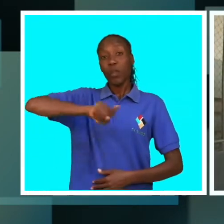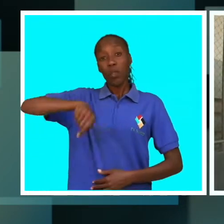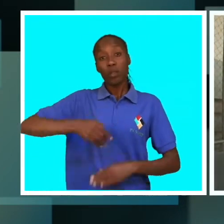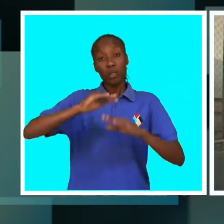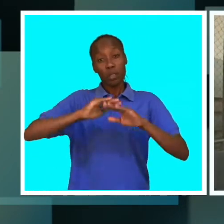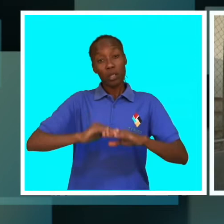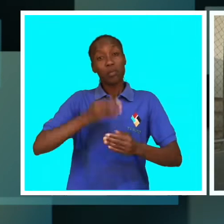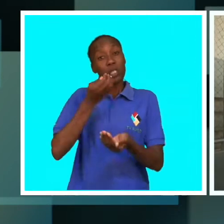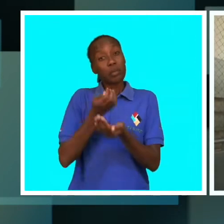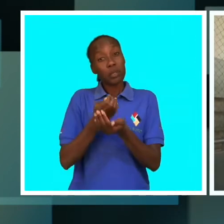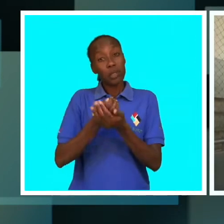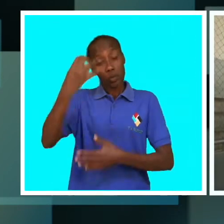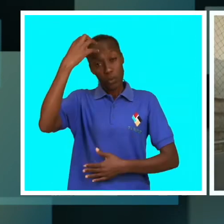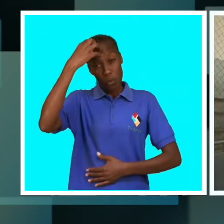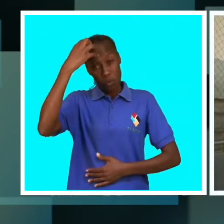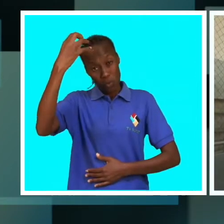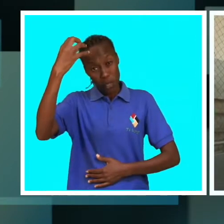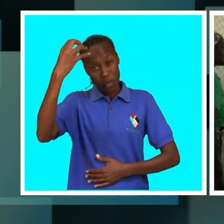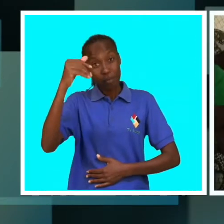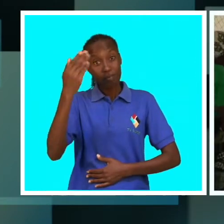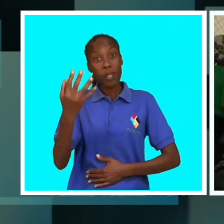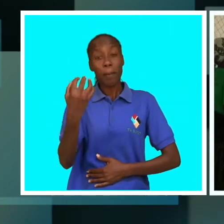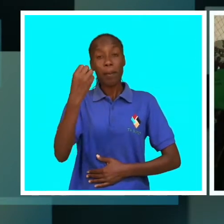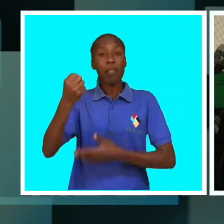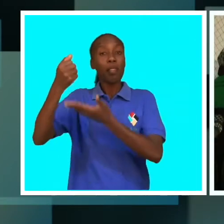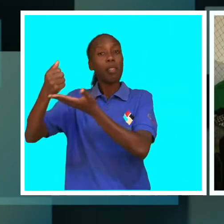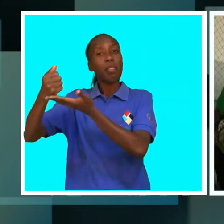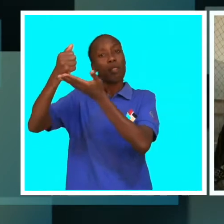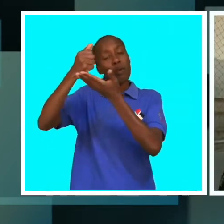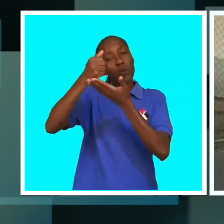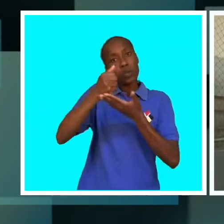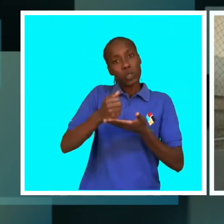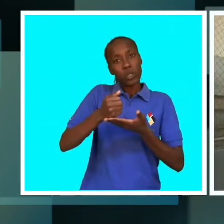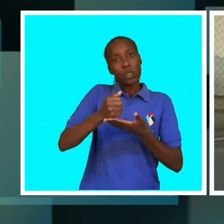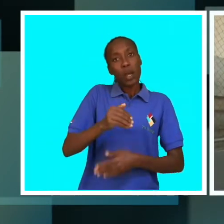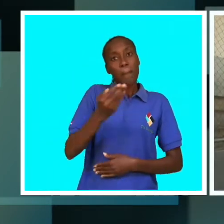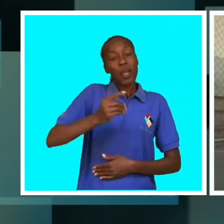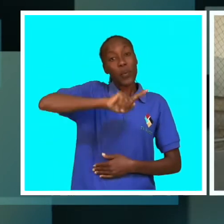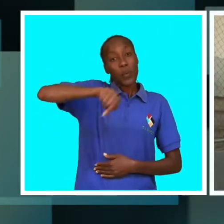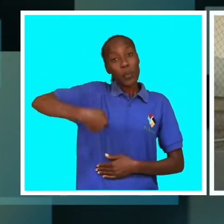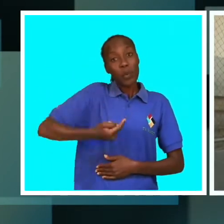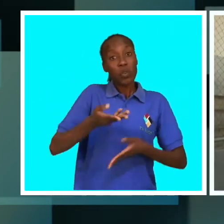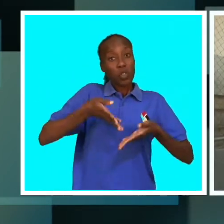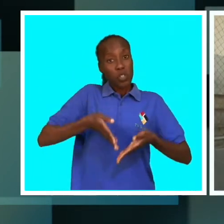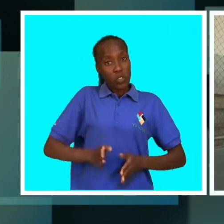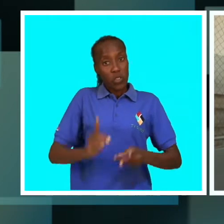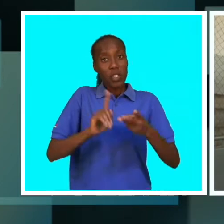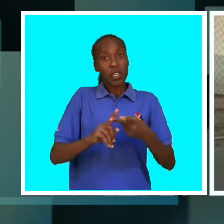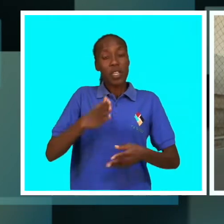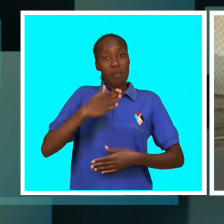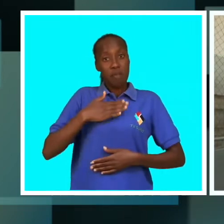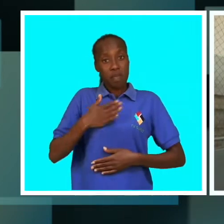Nós estamos a pedir ao governo para nos ajudar, para os nossos filhos